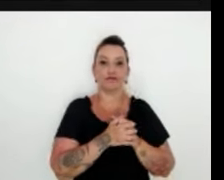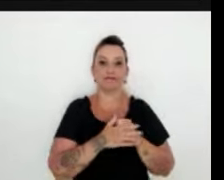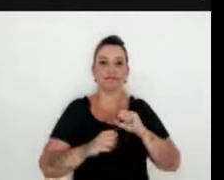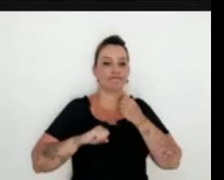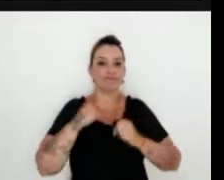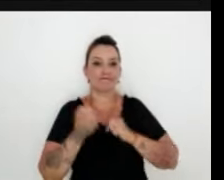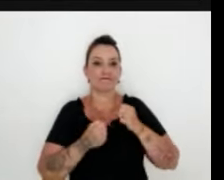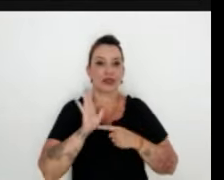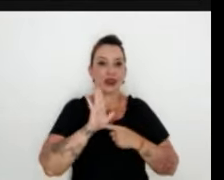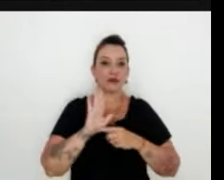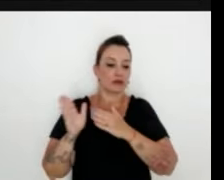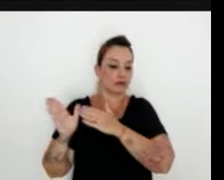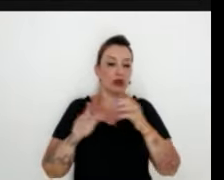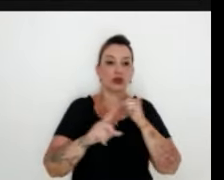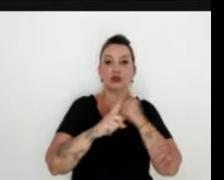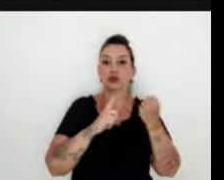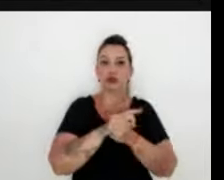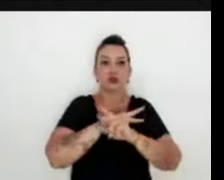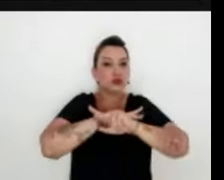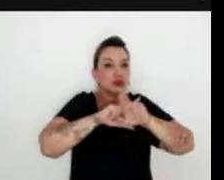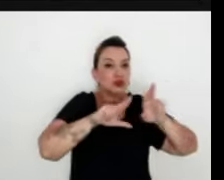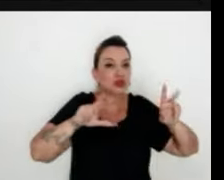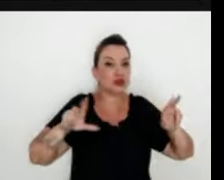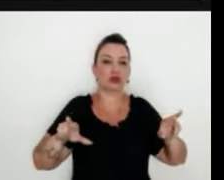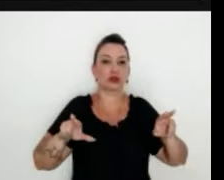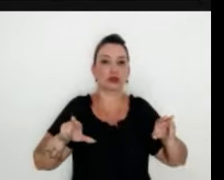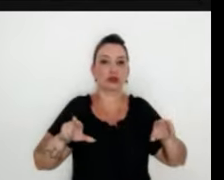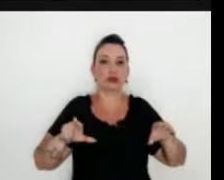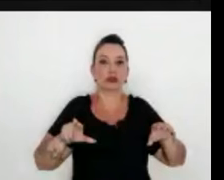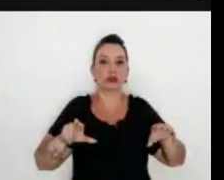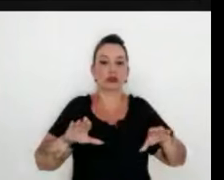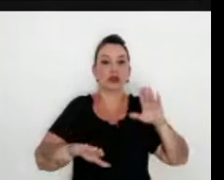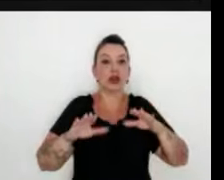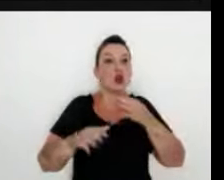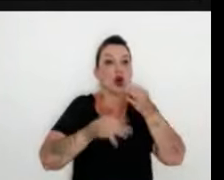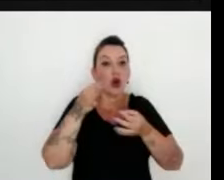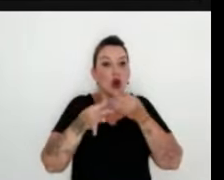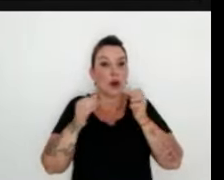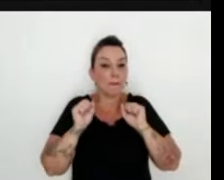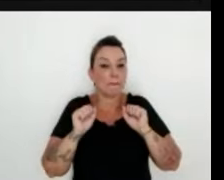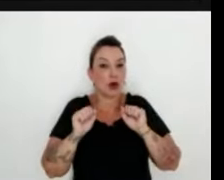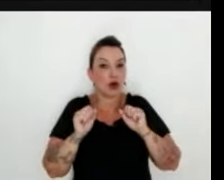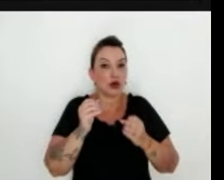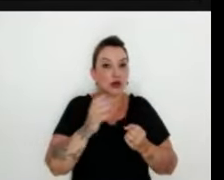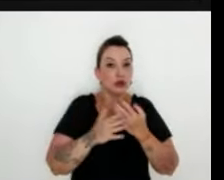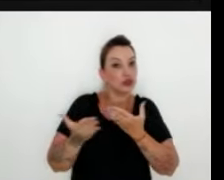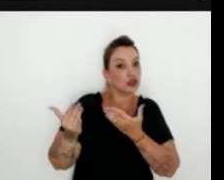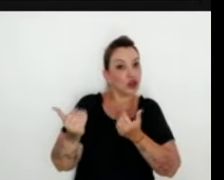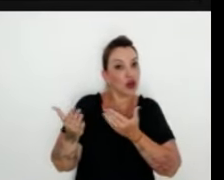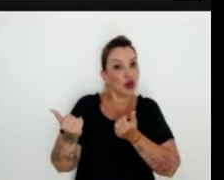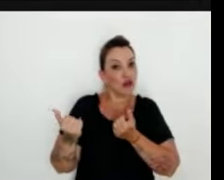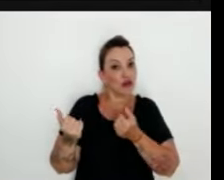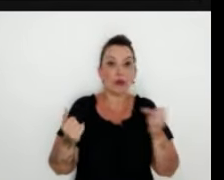sociais bastante variados, inclusive de âmbitos de opinião que podem ser tomados como jovens e modernos, pelo